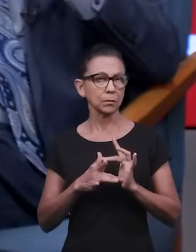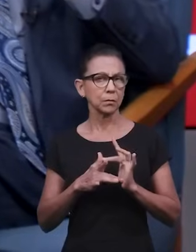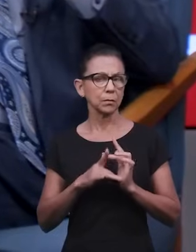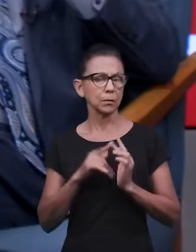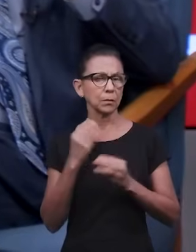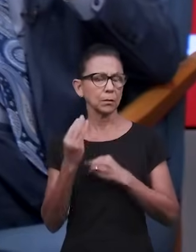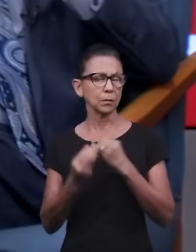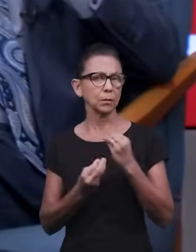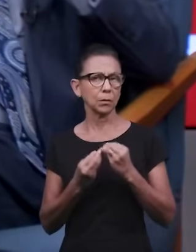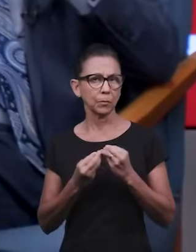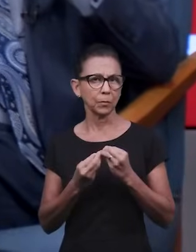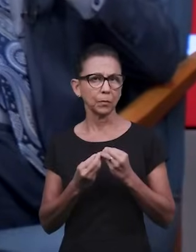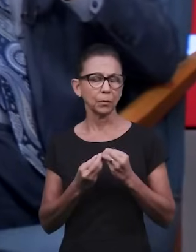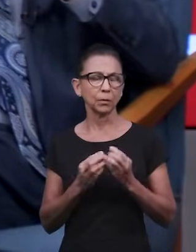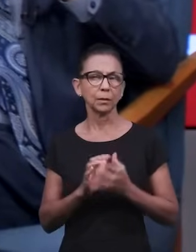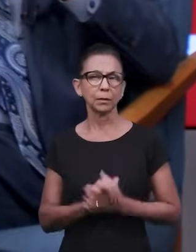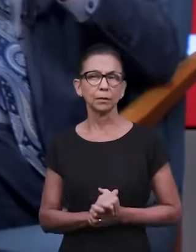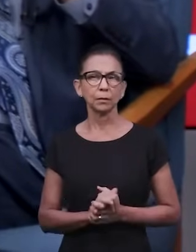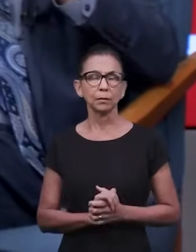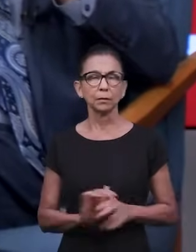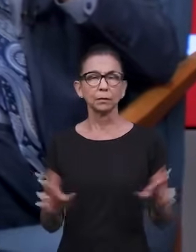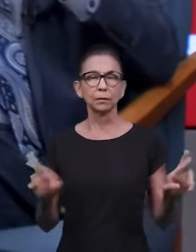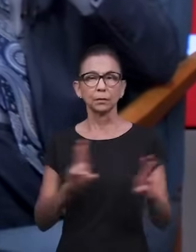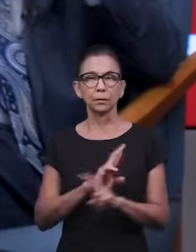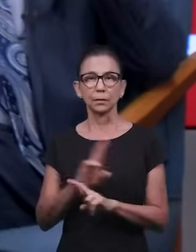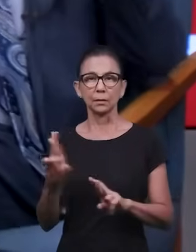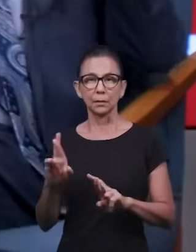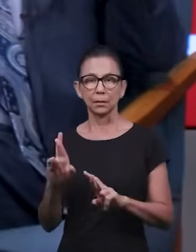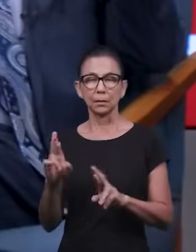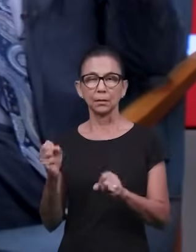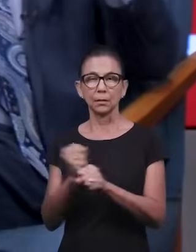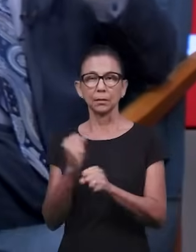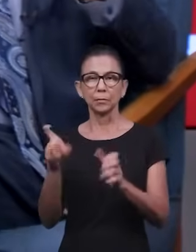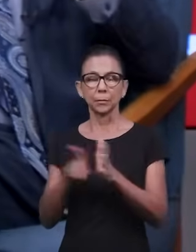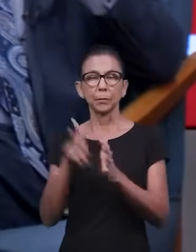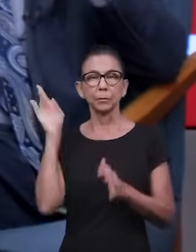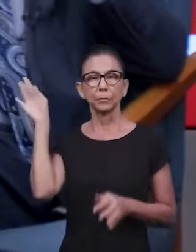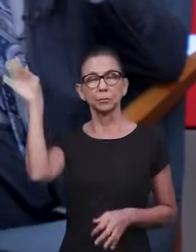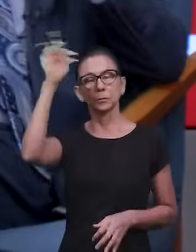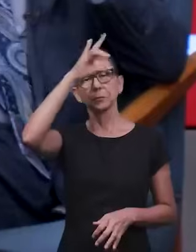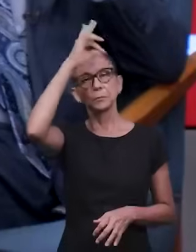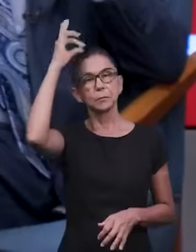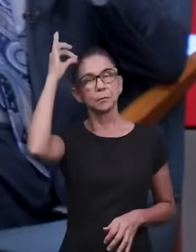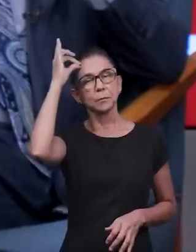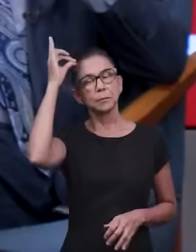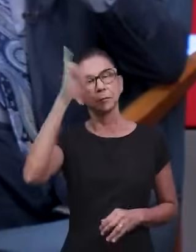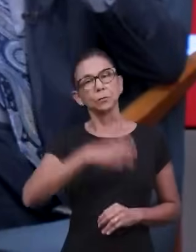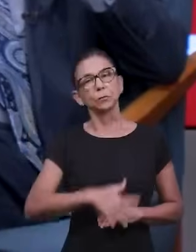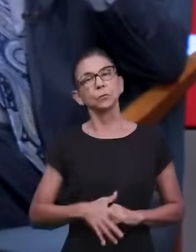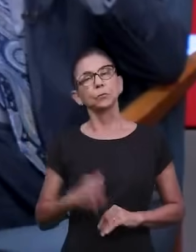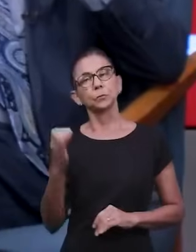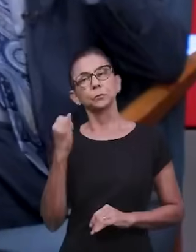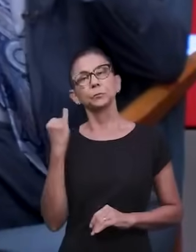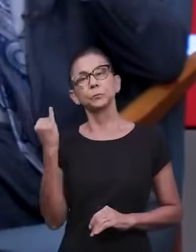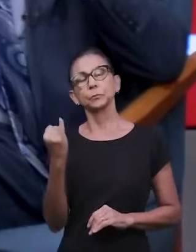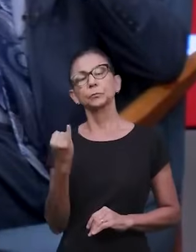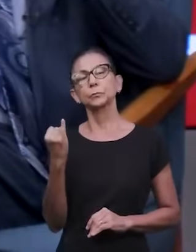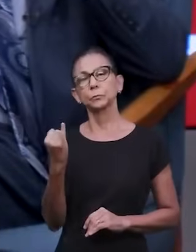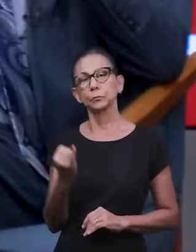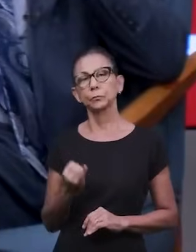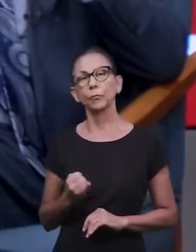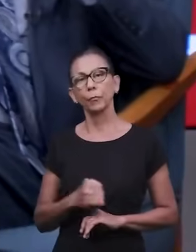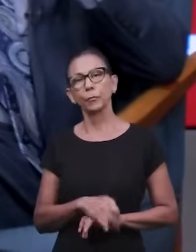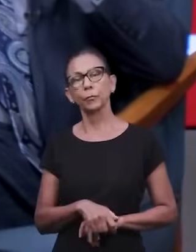de Jesus na vida da igreja na obra do Espírito tem uma conotação importante